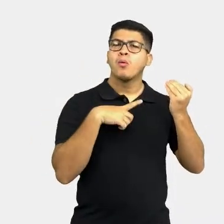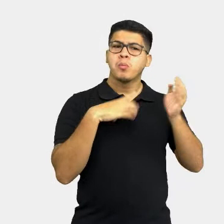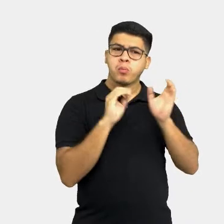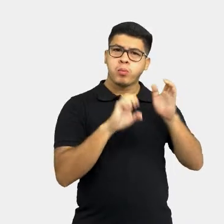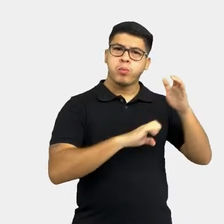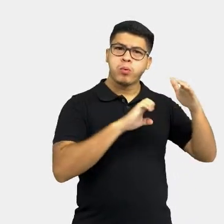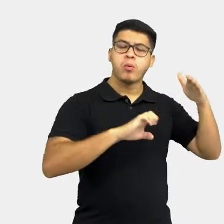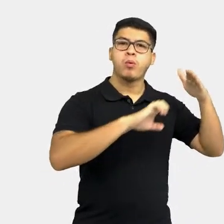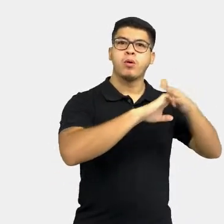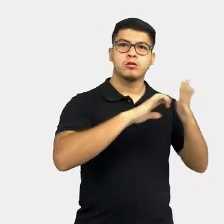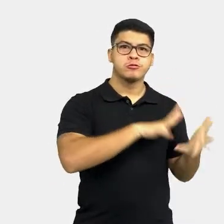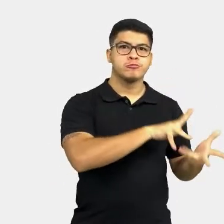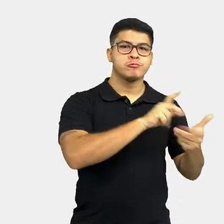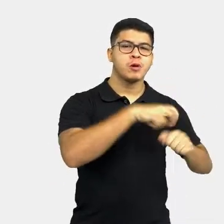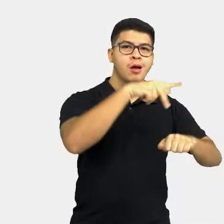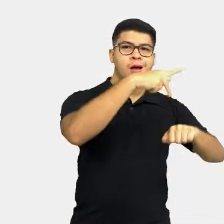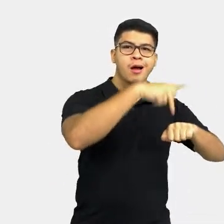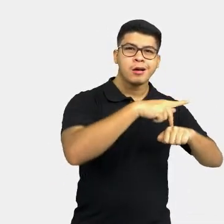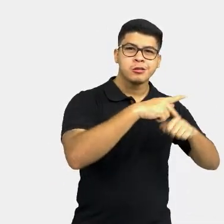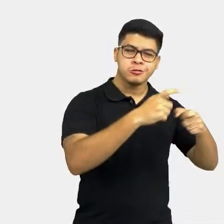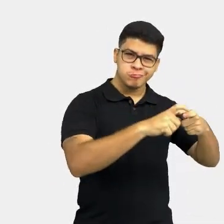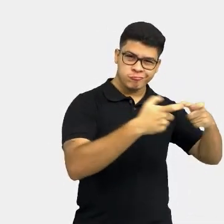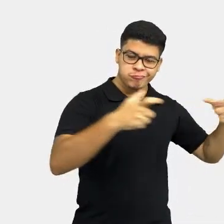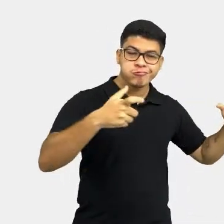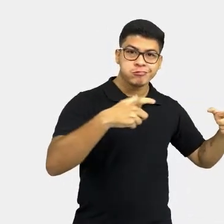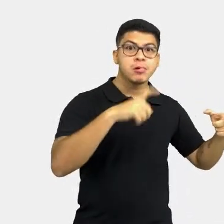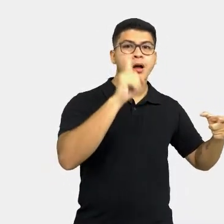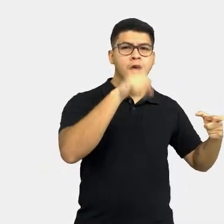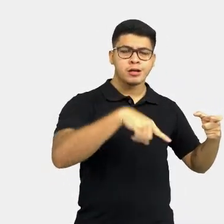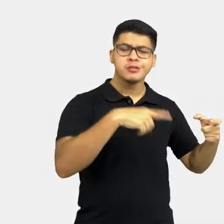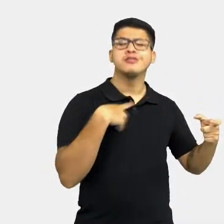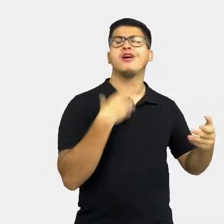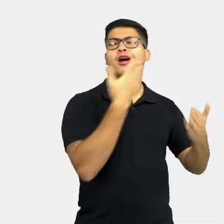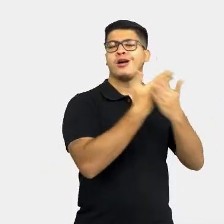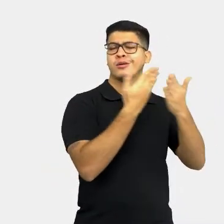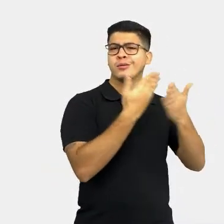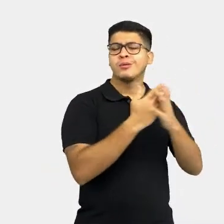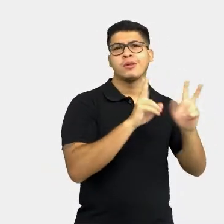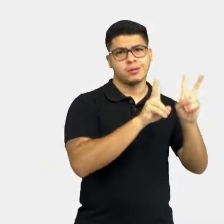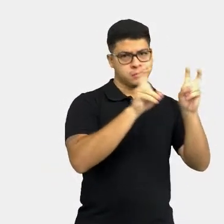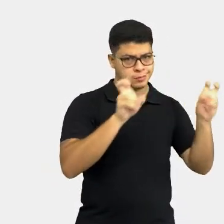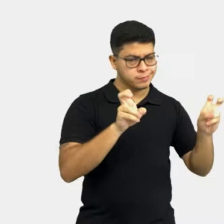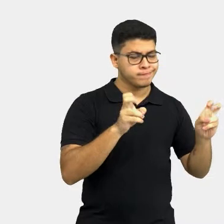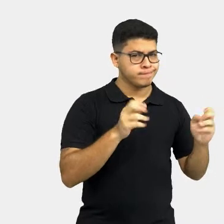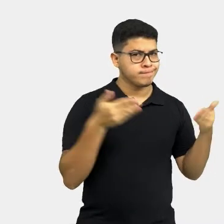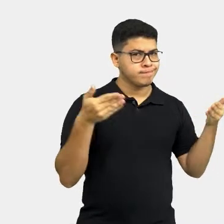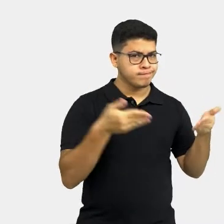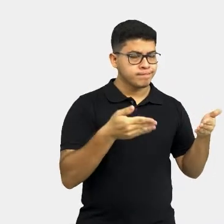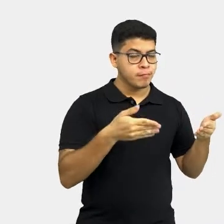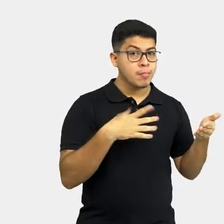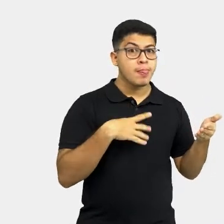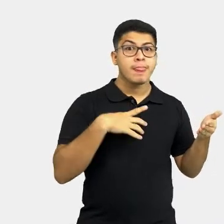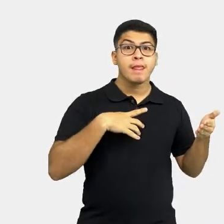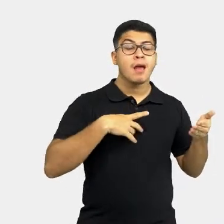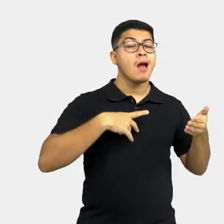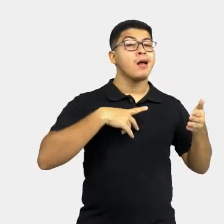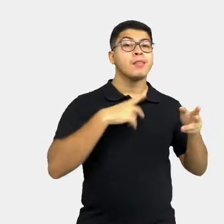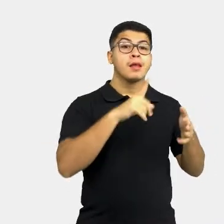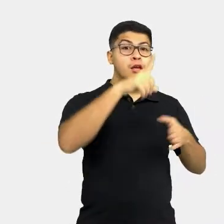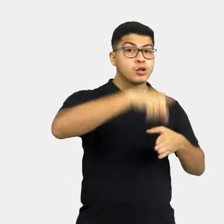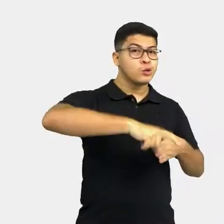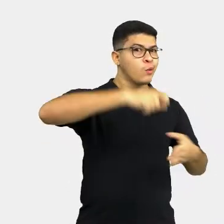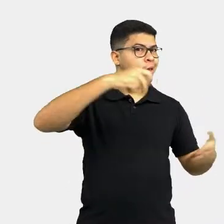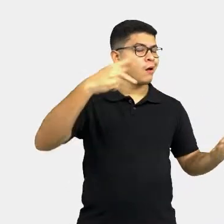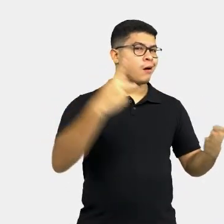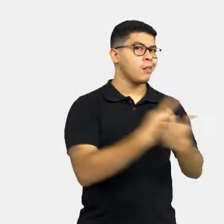empresas multinacionais ou transnacionais, como nós estudamos lá na nossa aula, né? Marca a alternativa que é a incorreta, a que